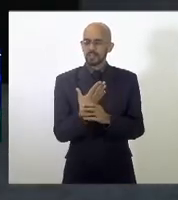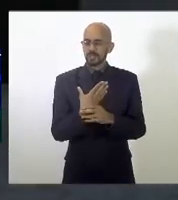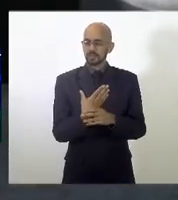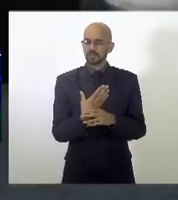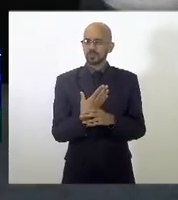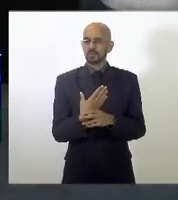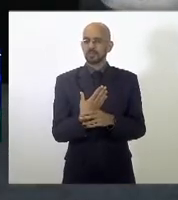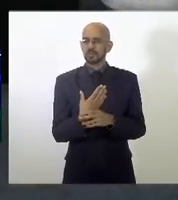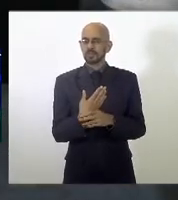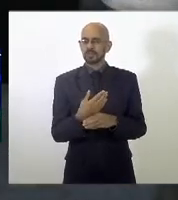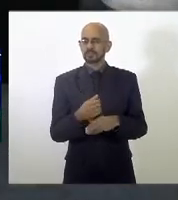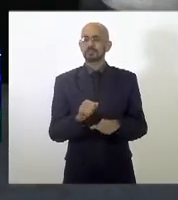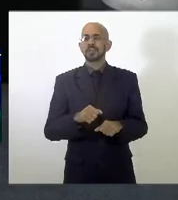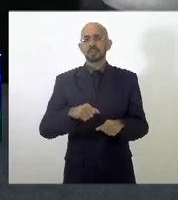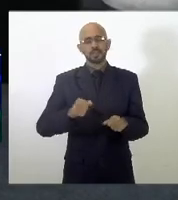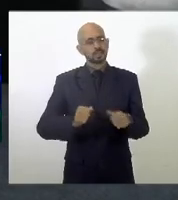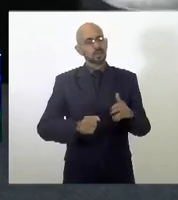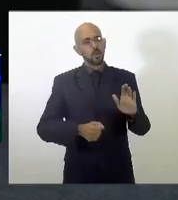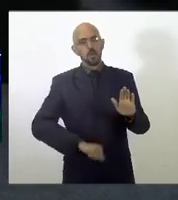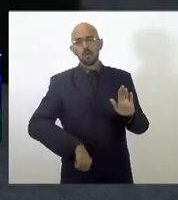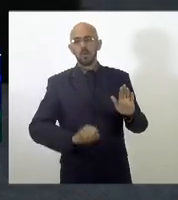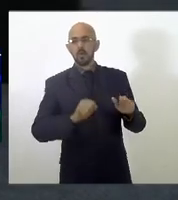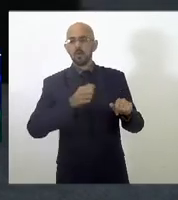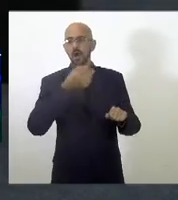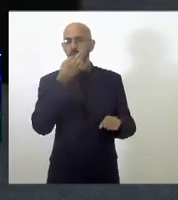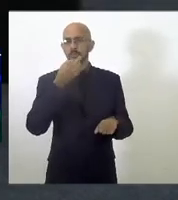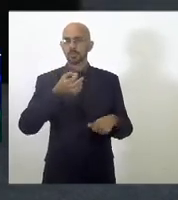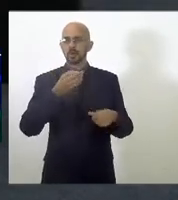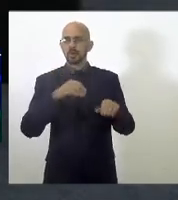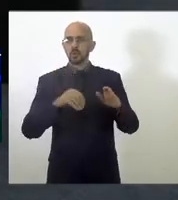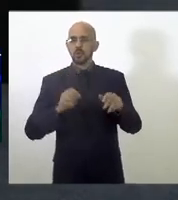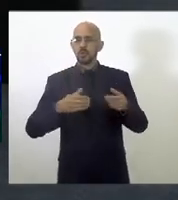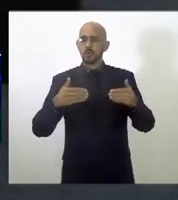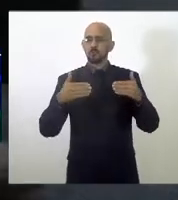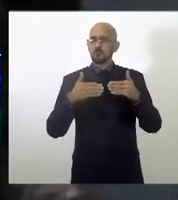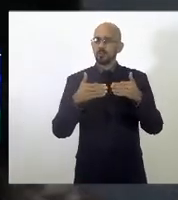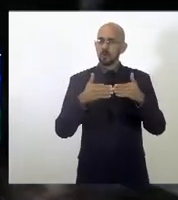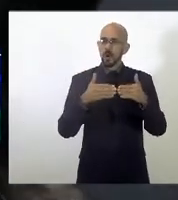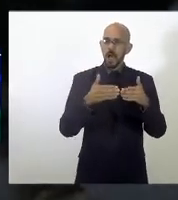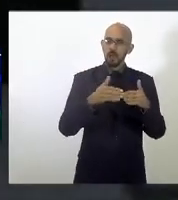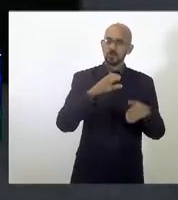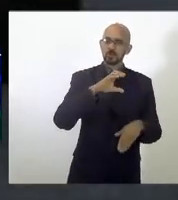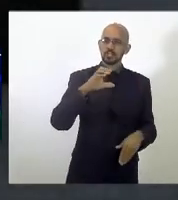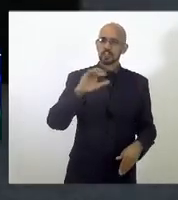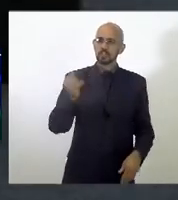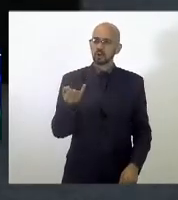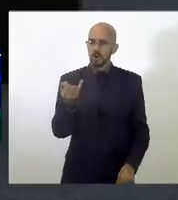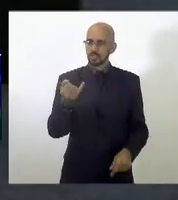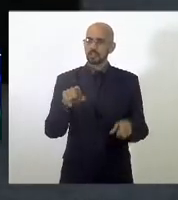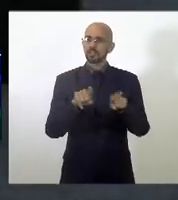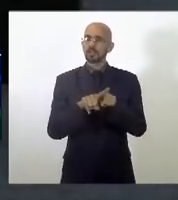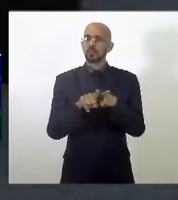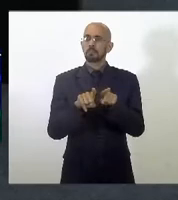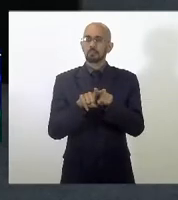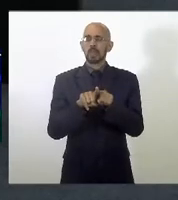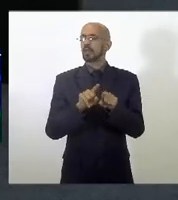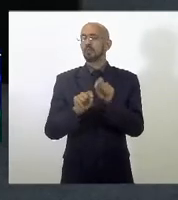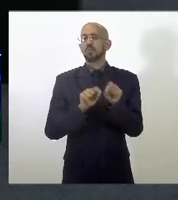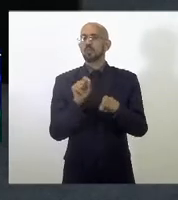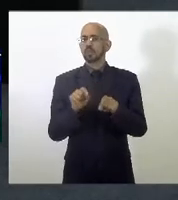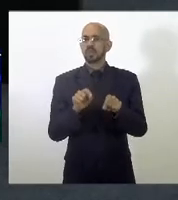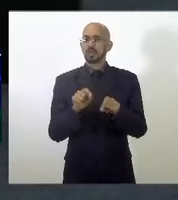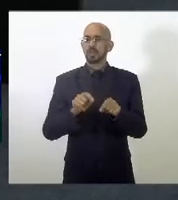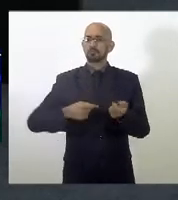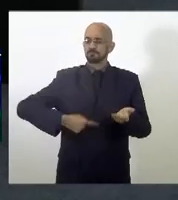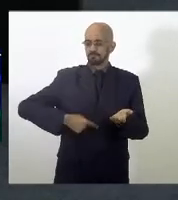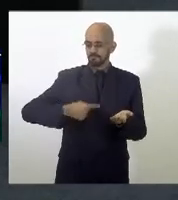agradecer e dar o parecer favorável ao substitutivo da CCJ, e já consignar aqui,